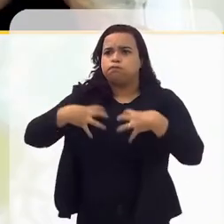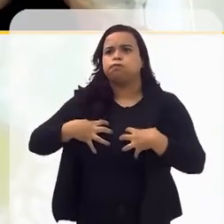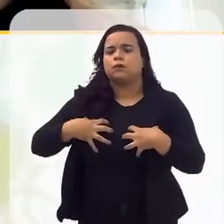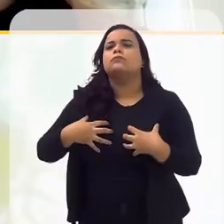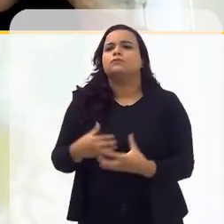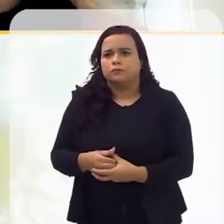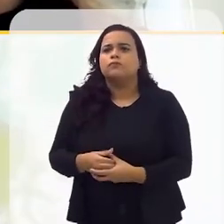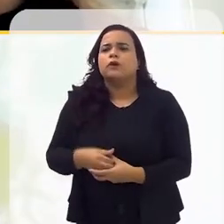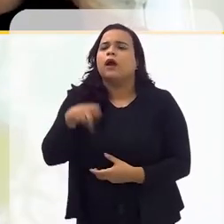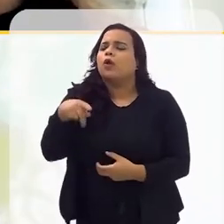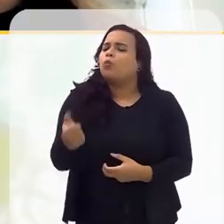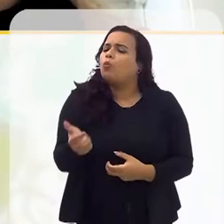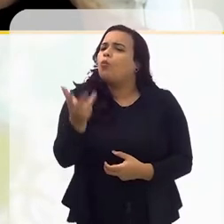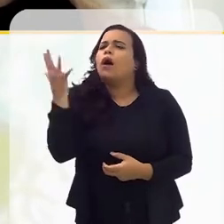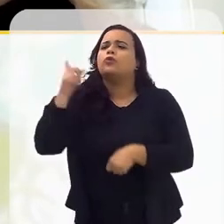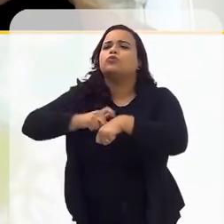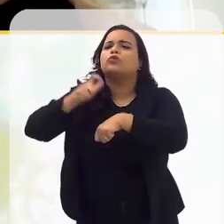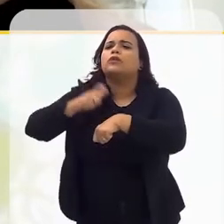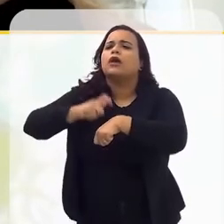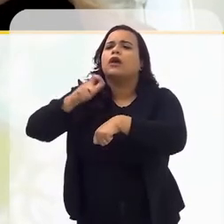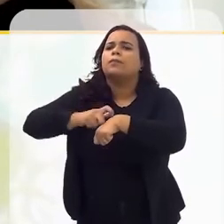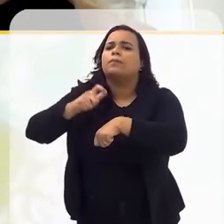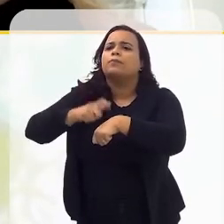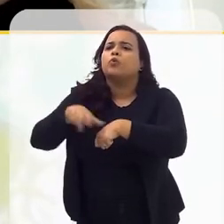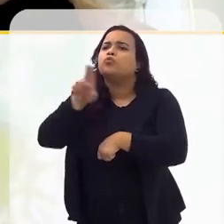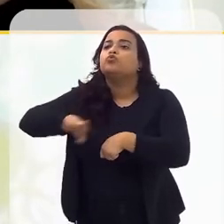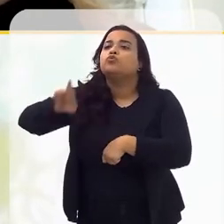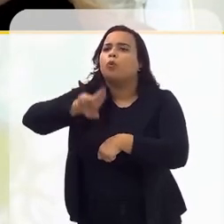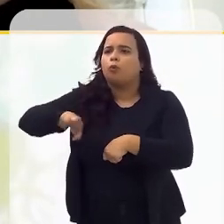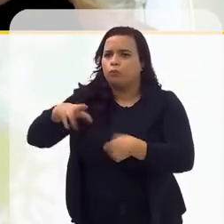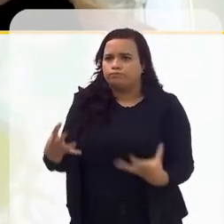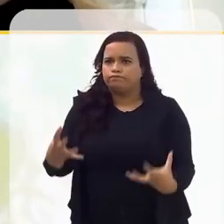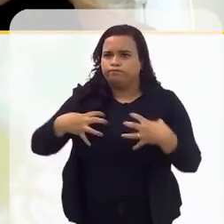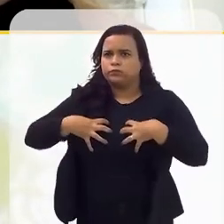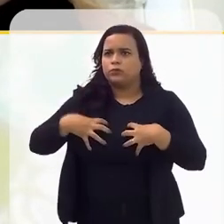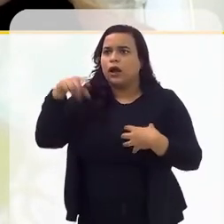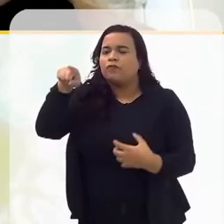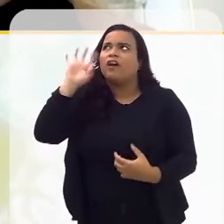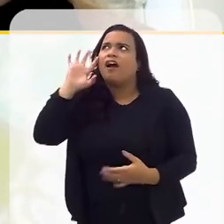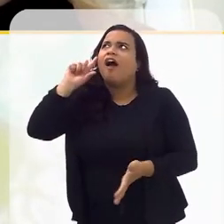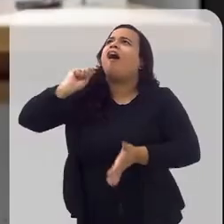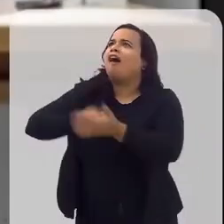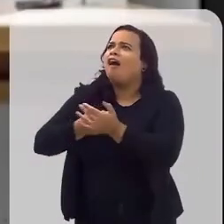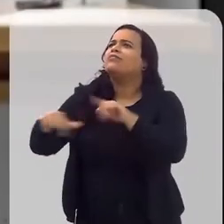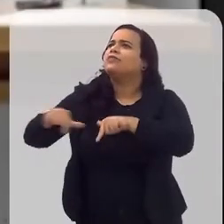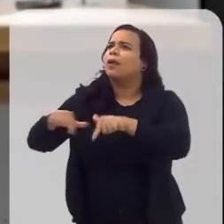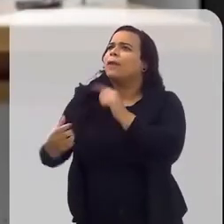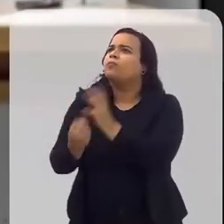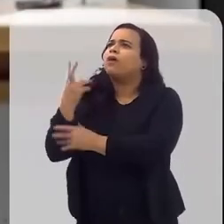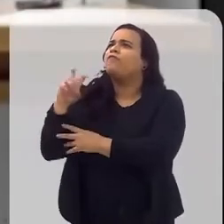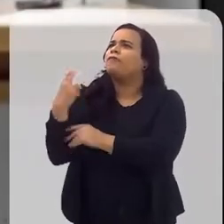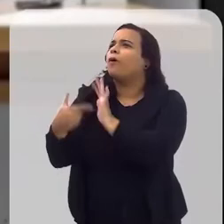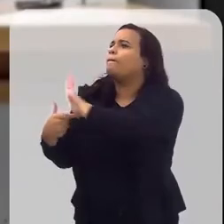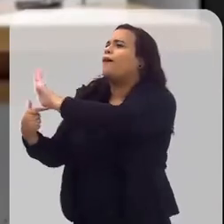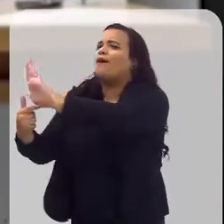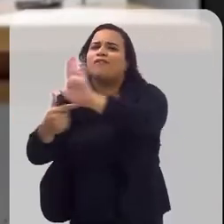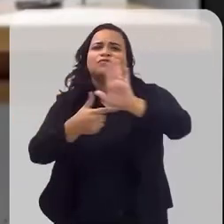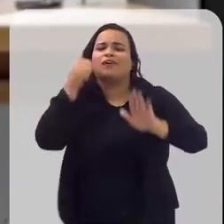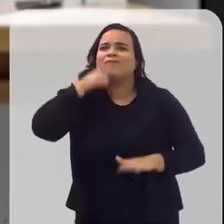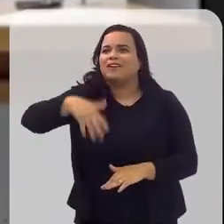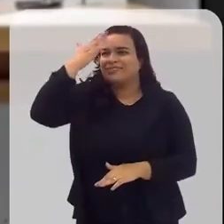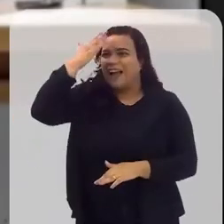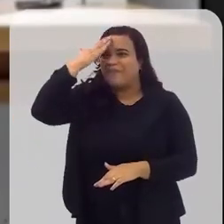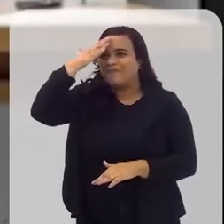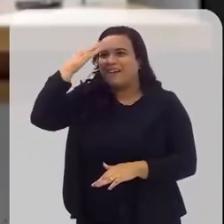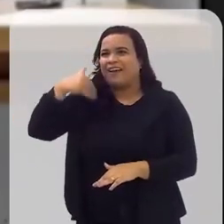você ficou quanto tempo com a prótese? Eu queria que você contasse, até dar o estalo de você falar assim: caramba, vou fazer um trabalho sobre isso, quero mostrar às mulheres, quero transmitir